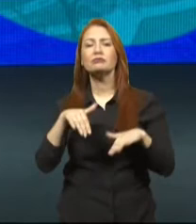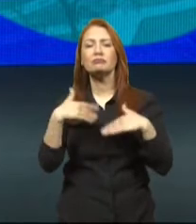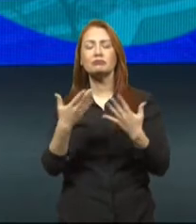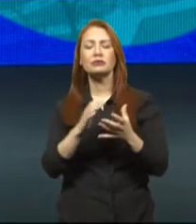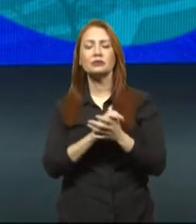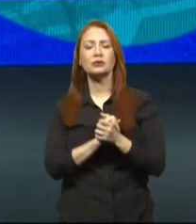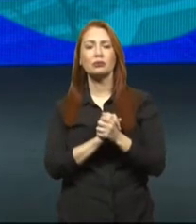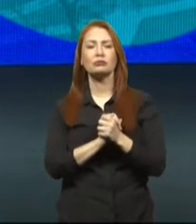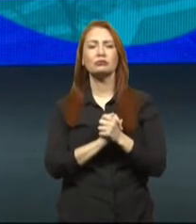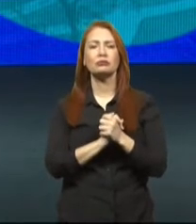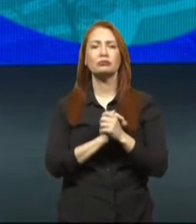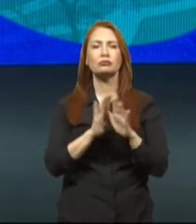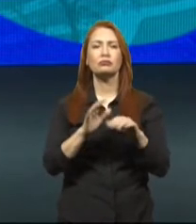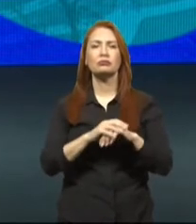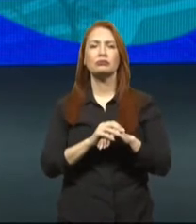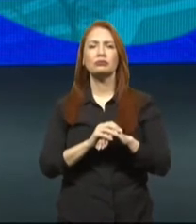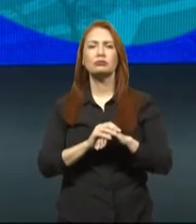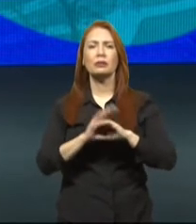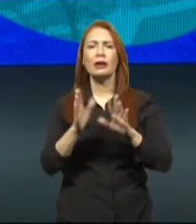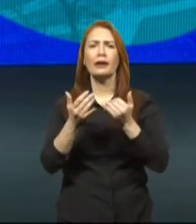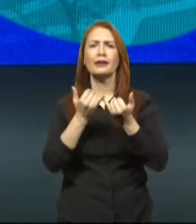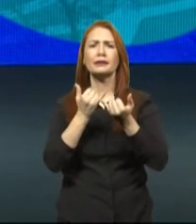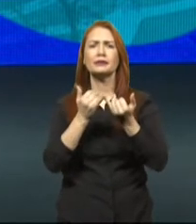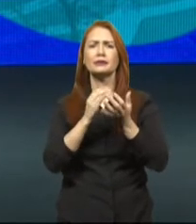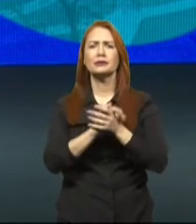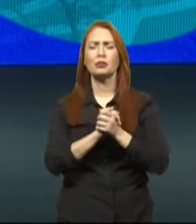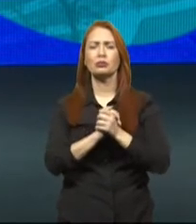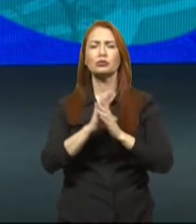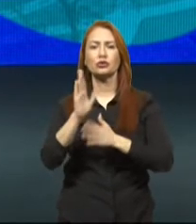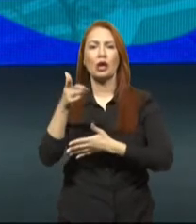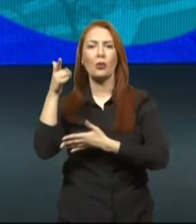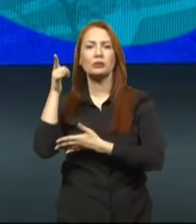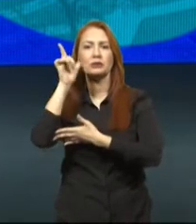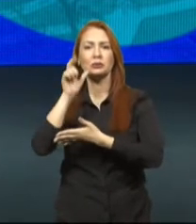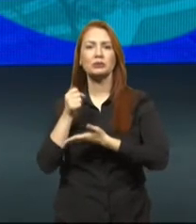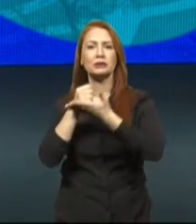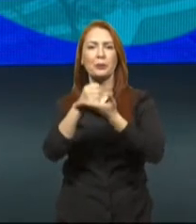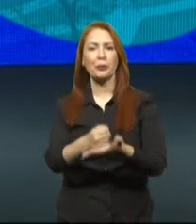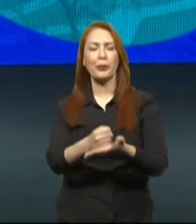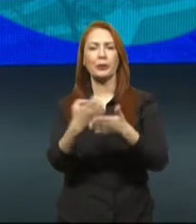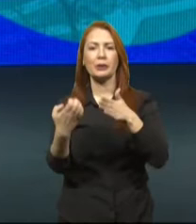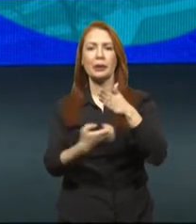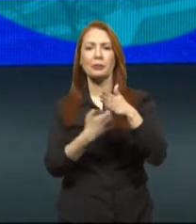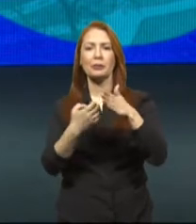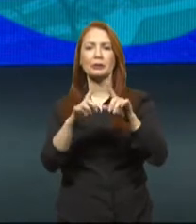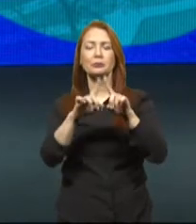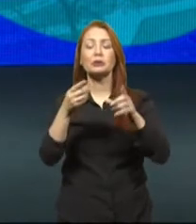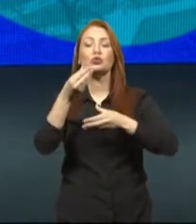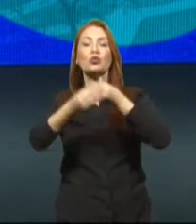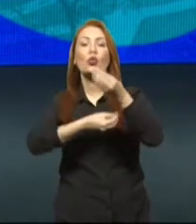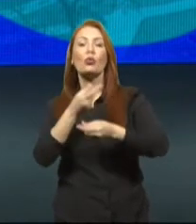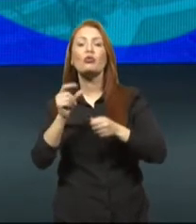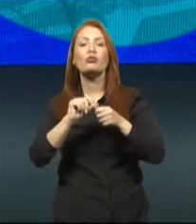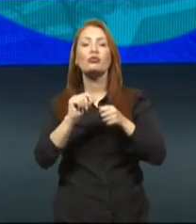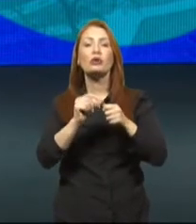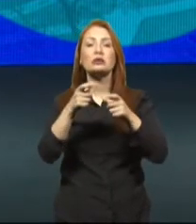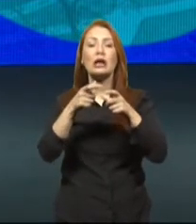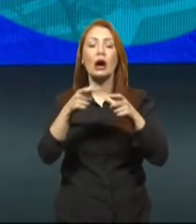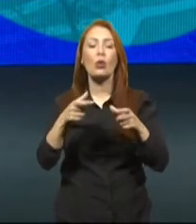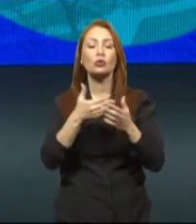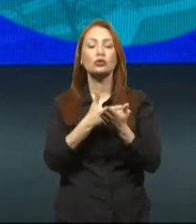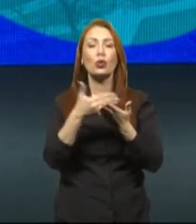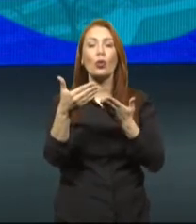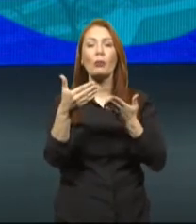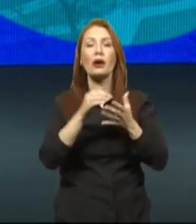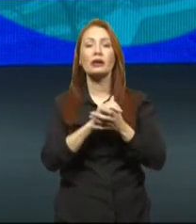nos ajudar. Já disse, quero ajudar muito vocês na cooperativa de vocês. Como é que a gente faz? Por onde a gente começa a sonhar